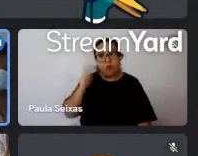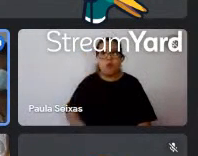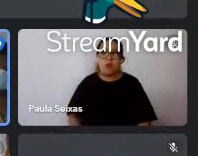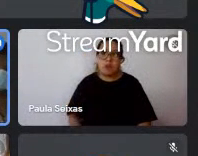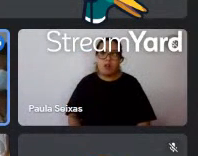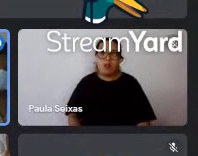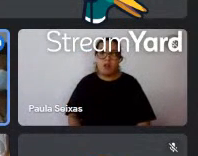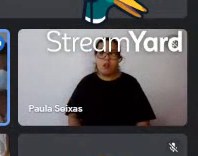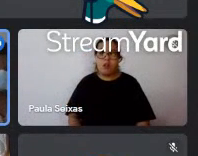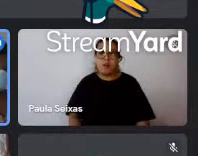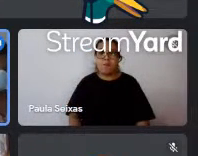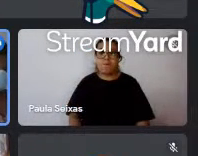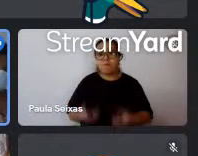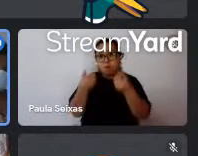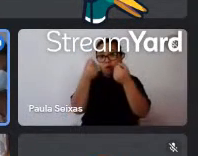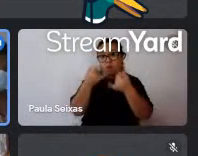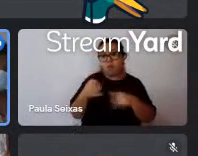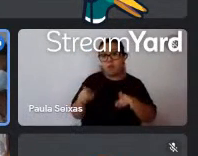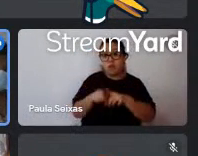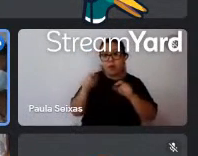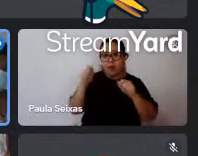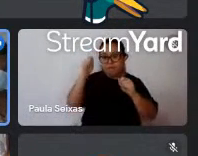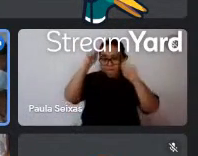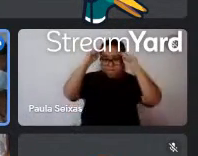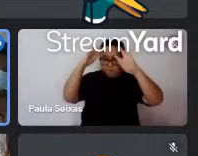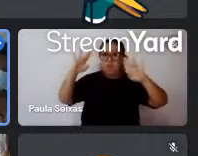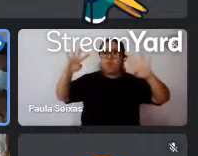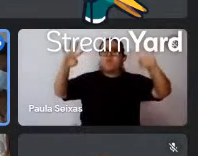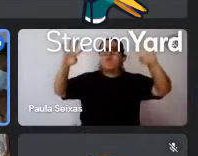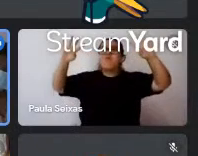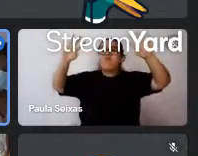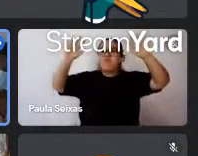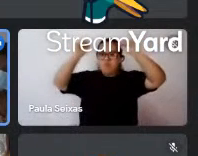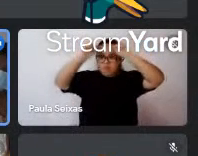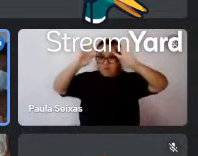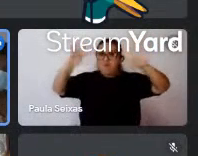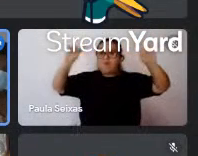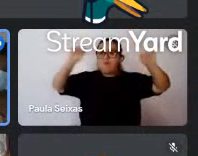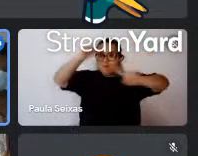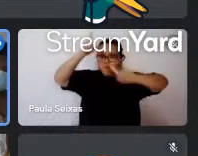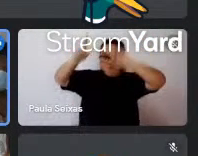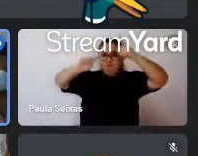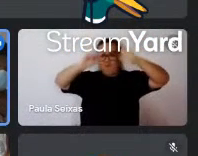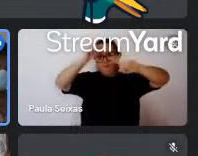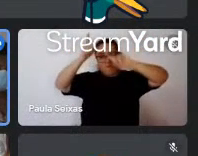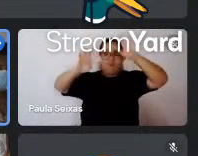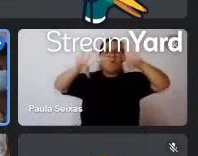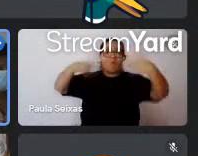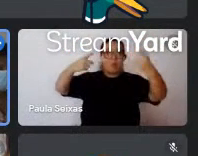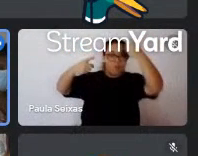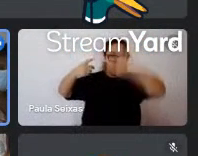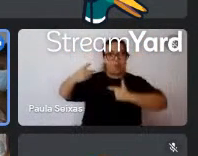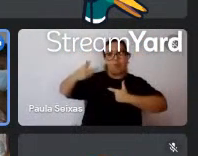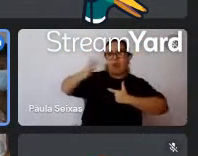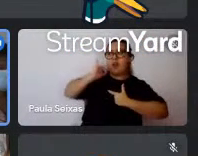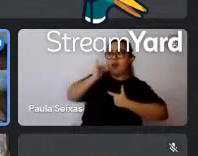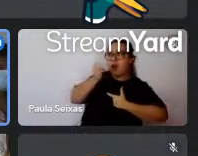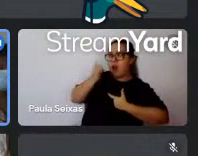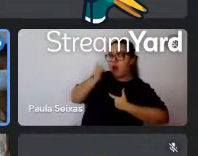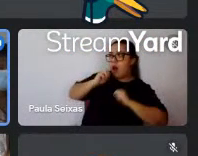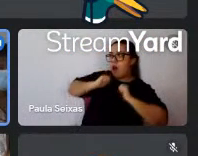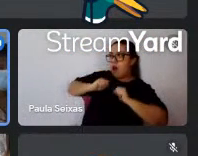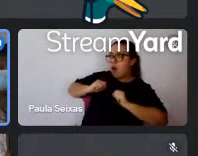dão margens para a criatividade do contador, né? O contador pode mexer um pouco